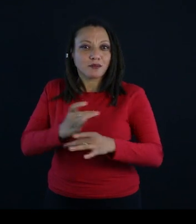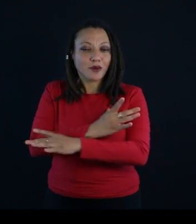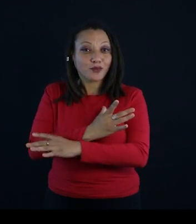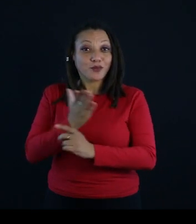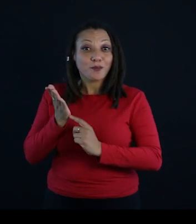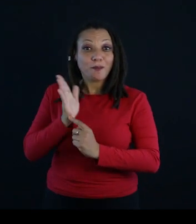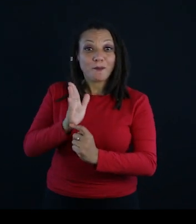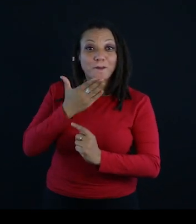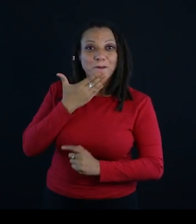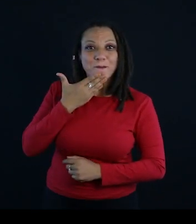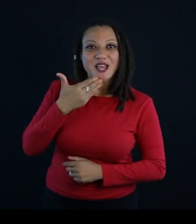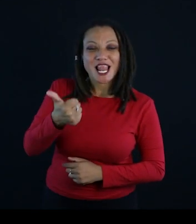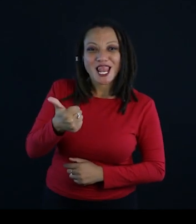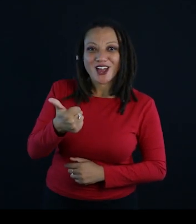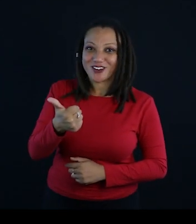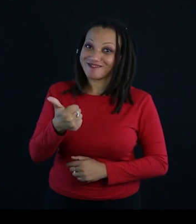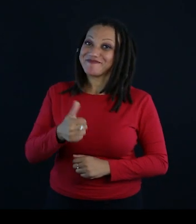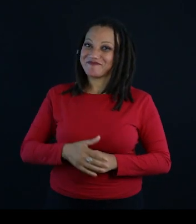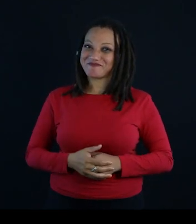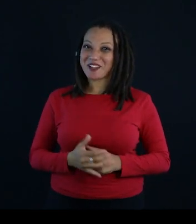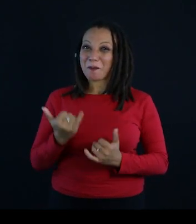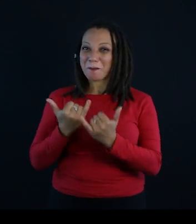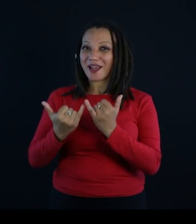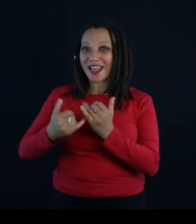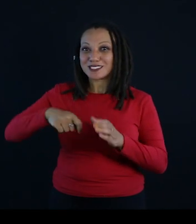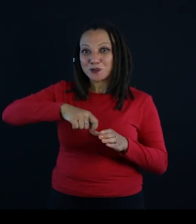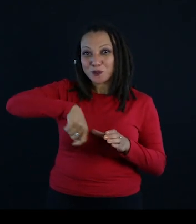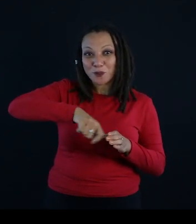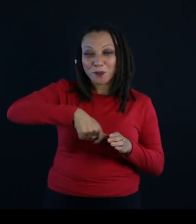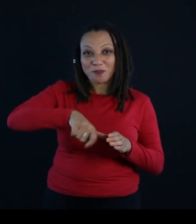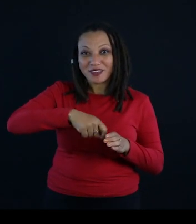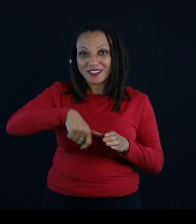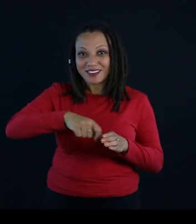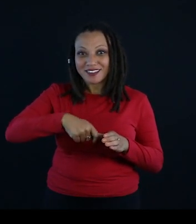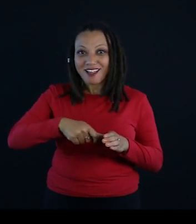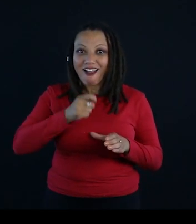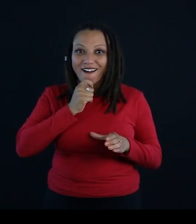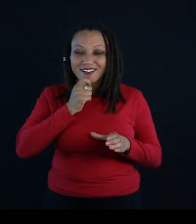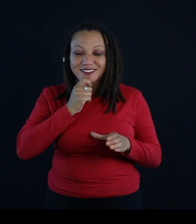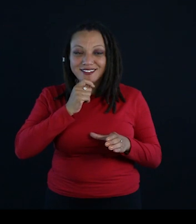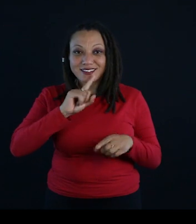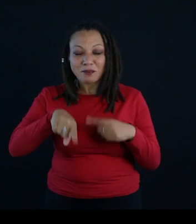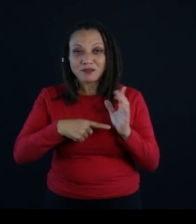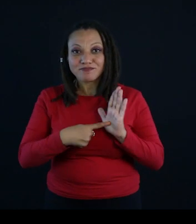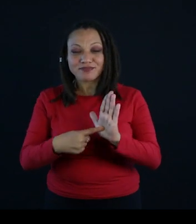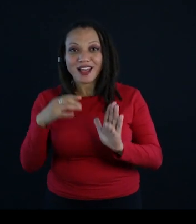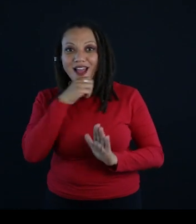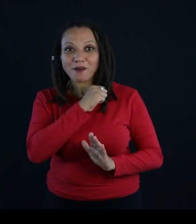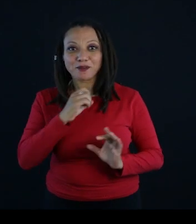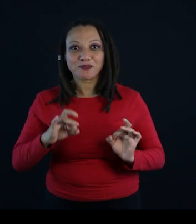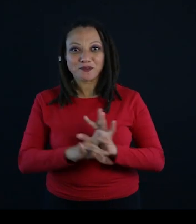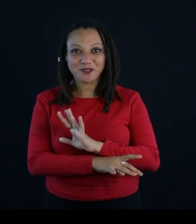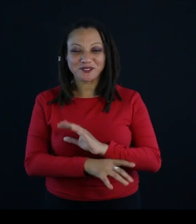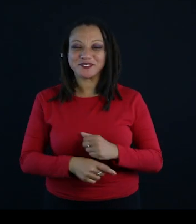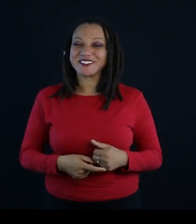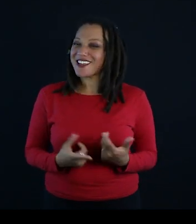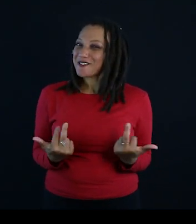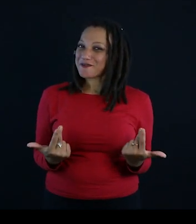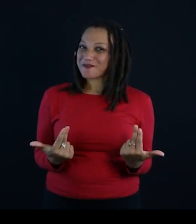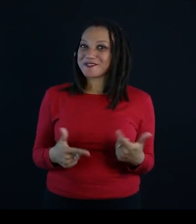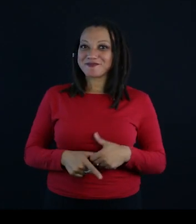ó. Igual aula de culinária, já tá pronto aqui. Aí a gente pega esse pedacinho aqui, o lobo tá